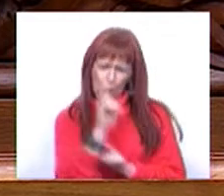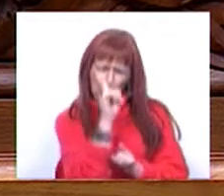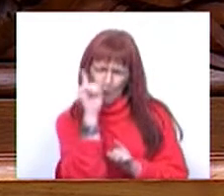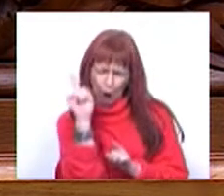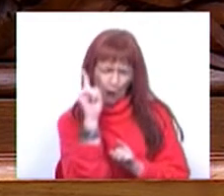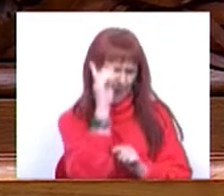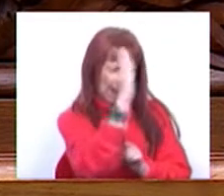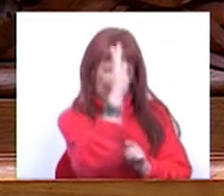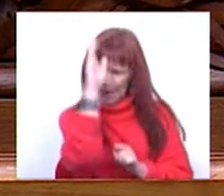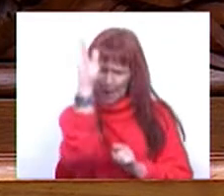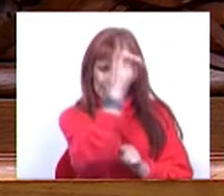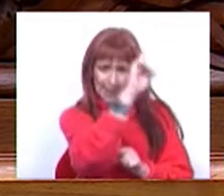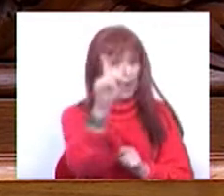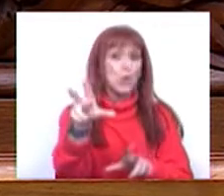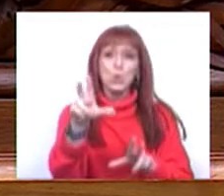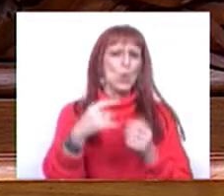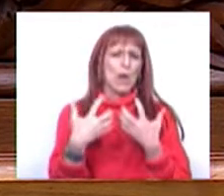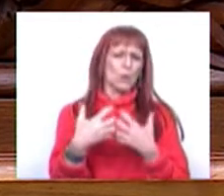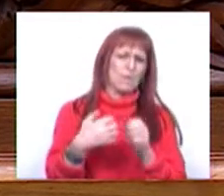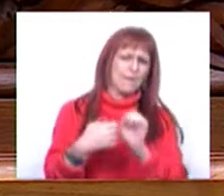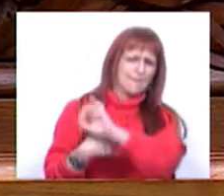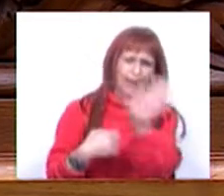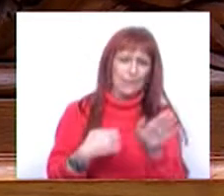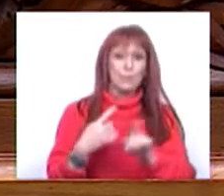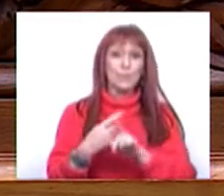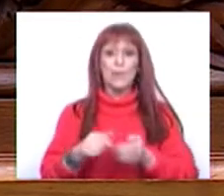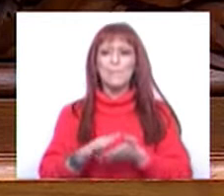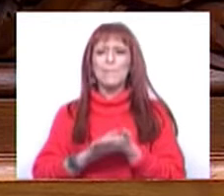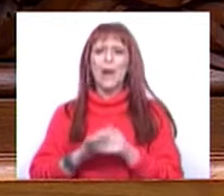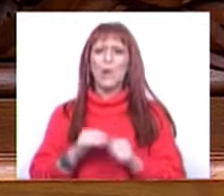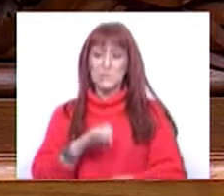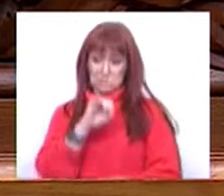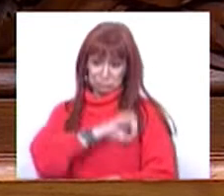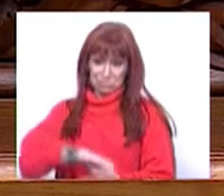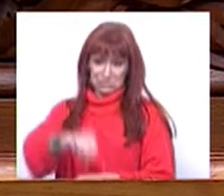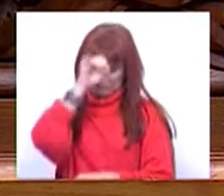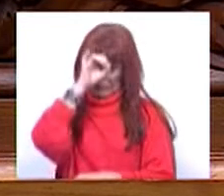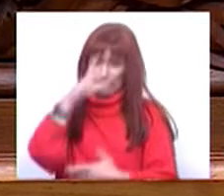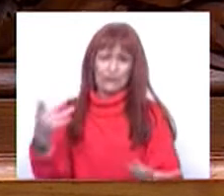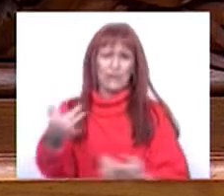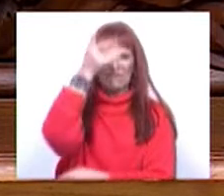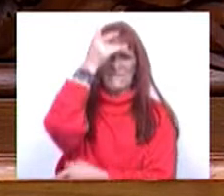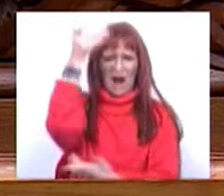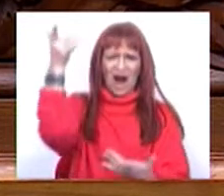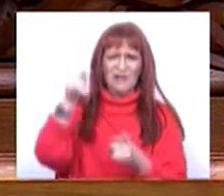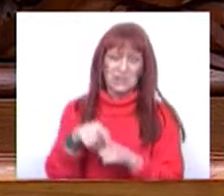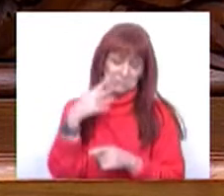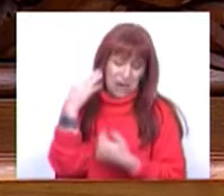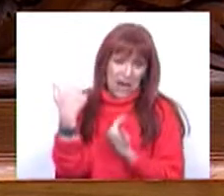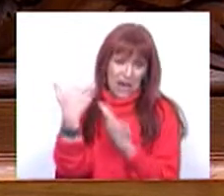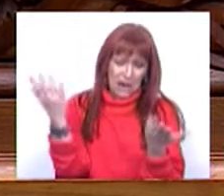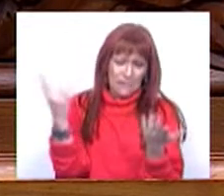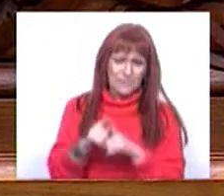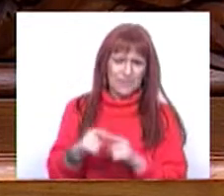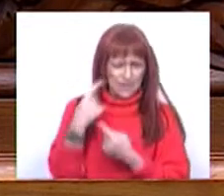e categórica, nunca tem dúvidas, porque se baseia na ignorância, é fácil, é simplista